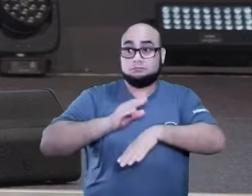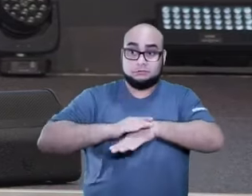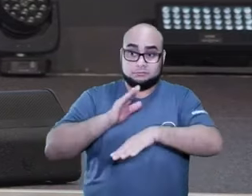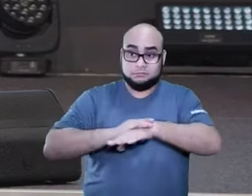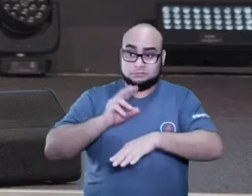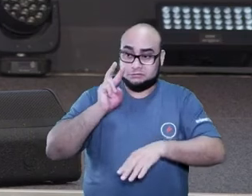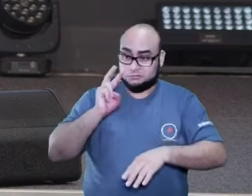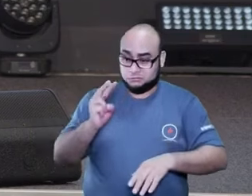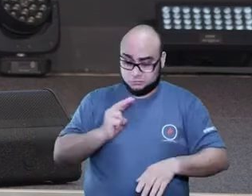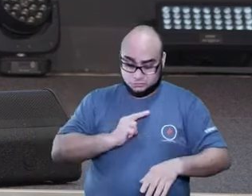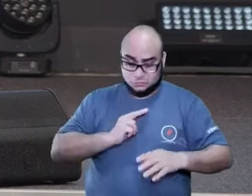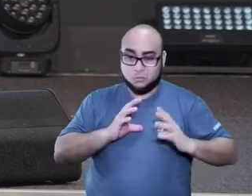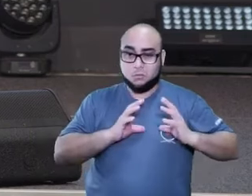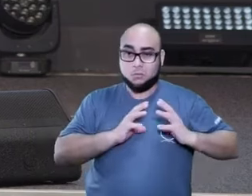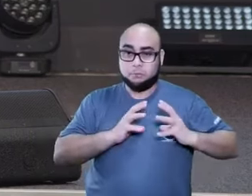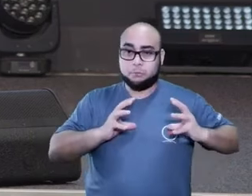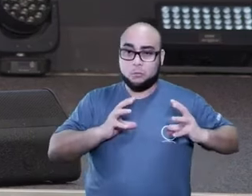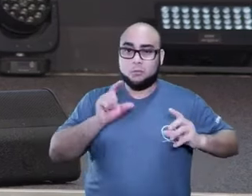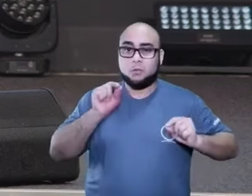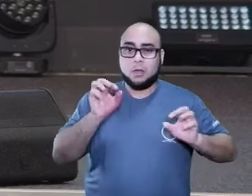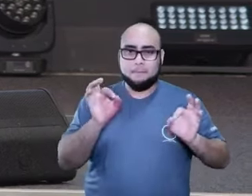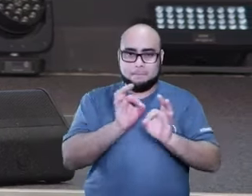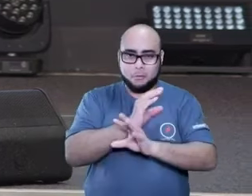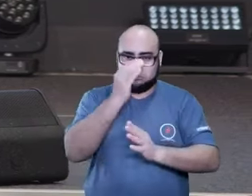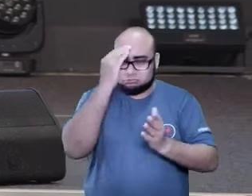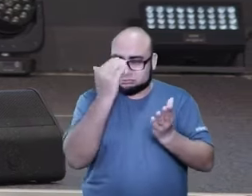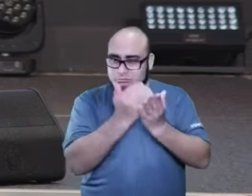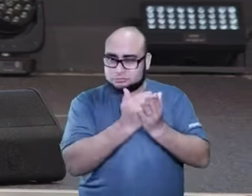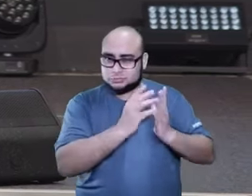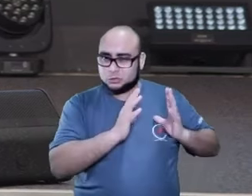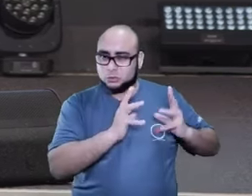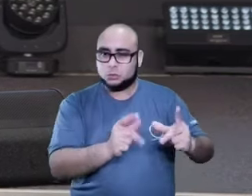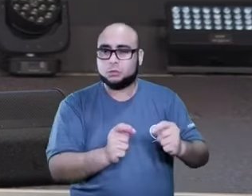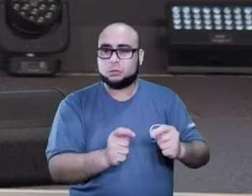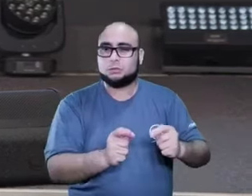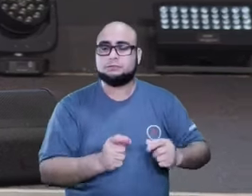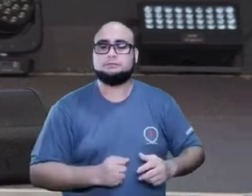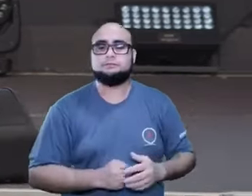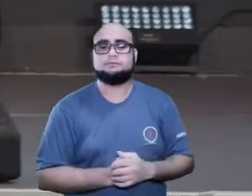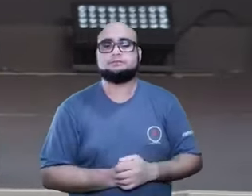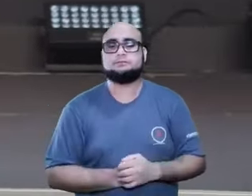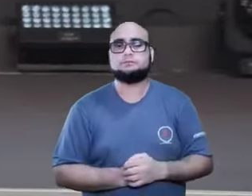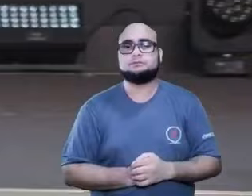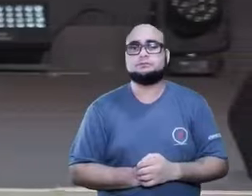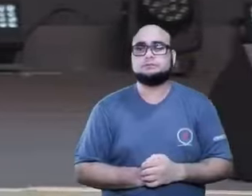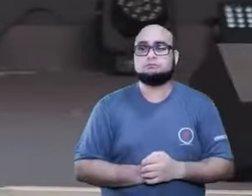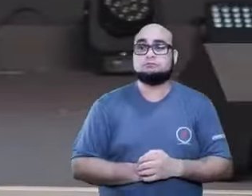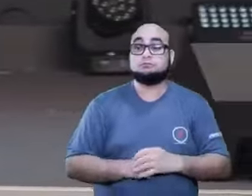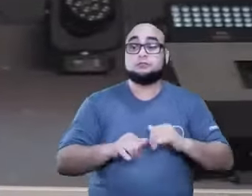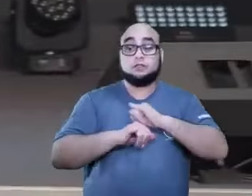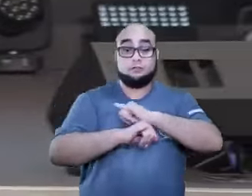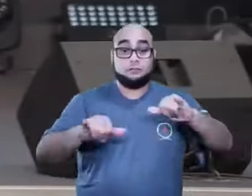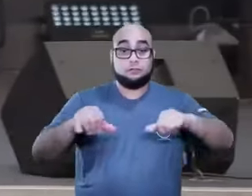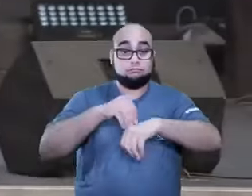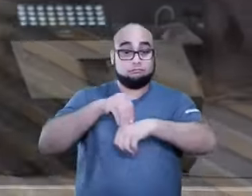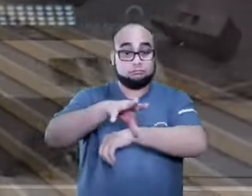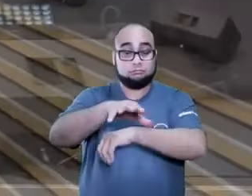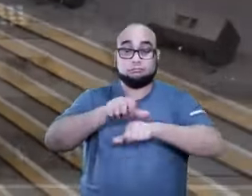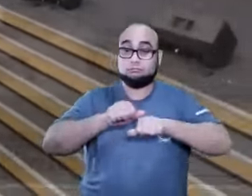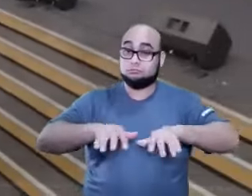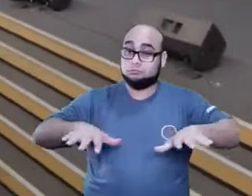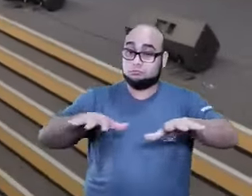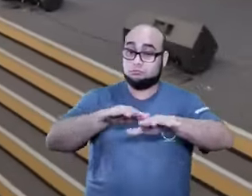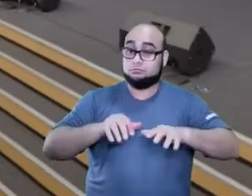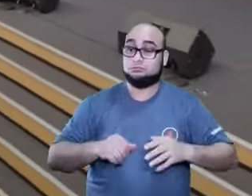mesmo, ele é completo, ele cumpre tudo? E eu preciso dizer aos senhores que a fala